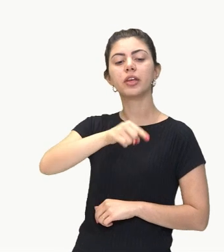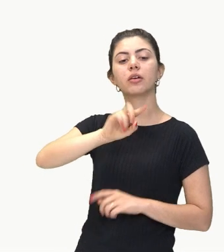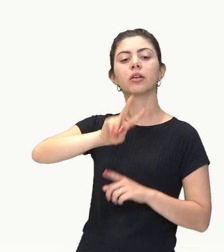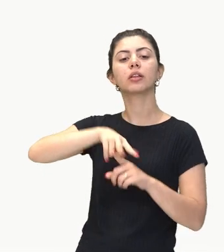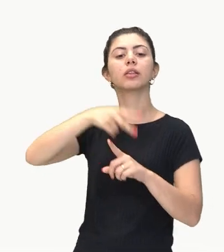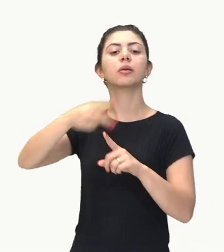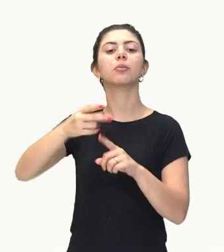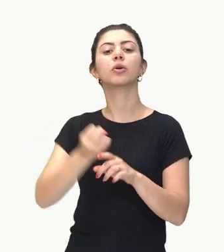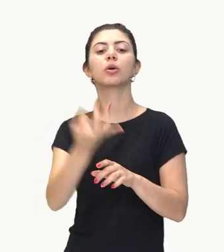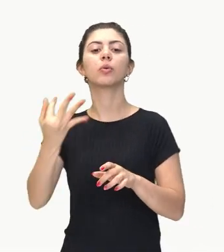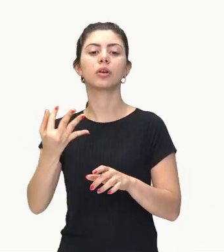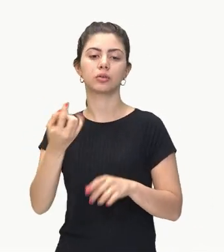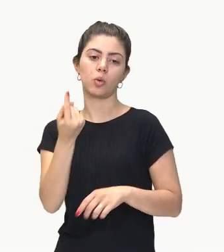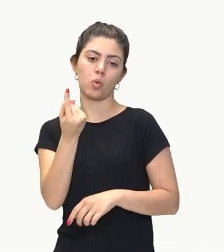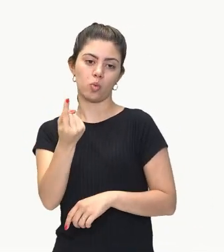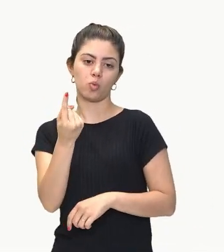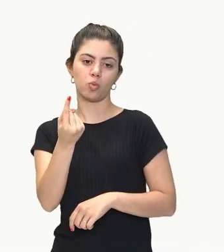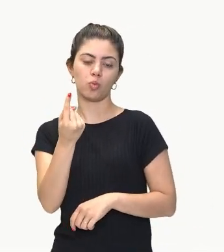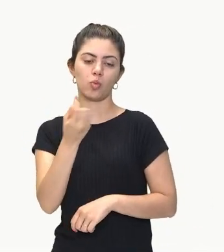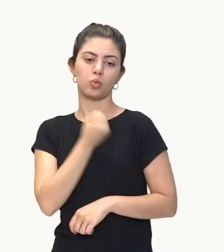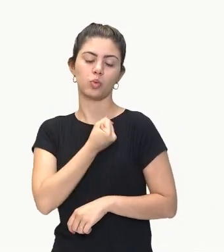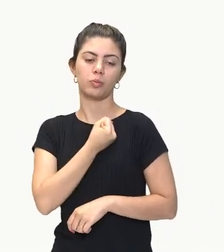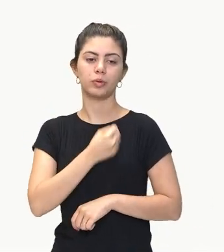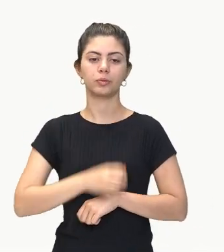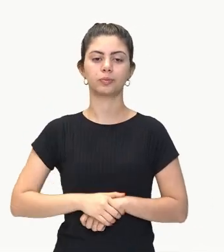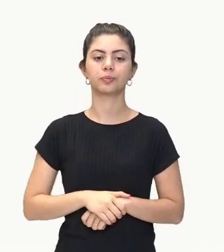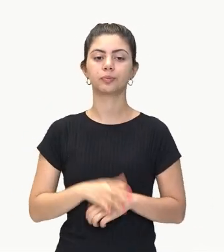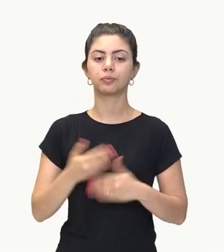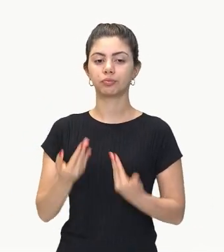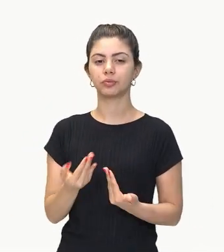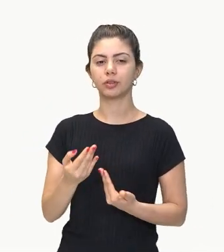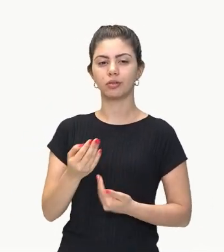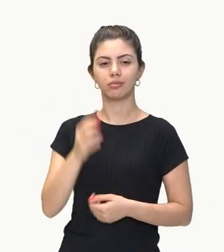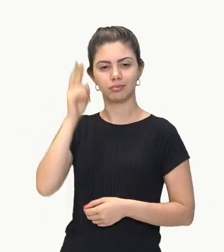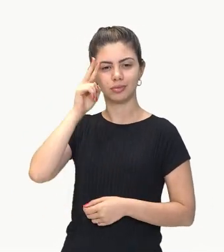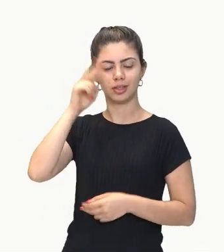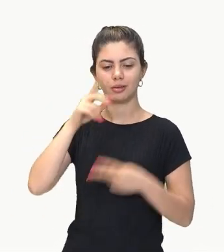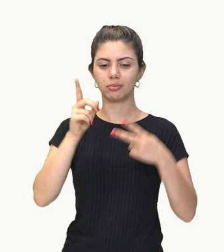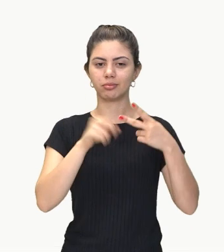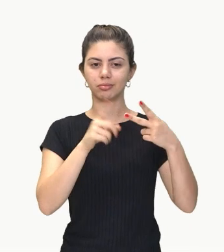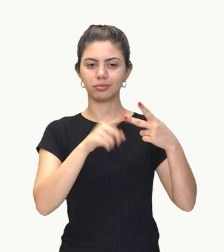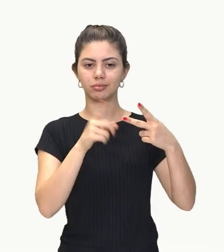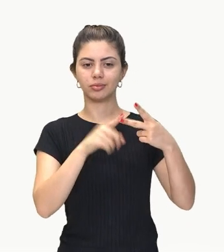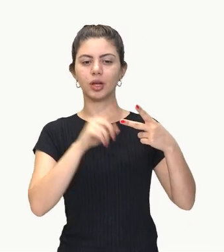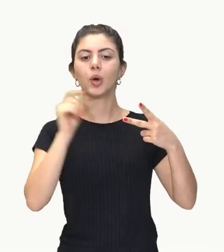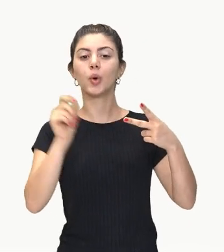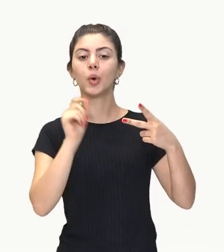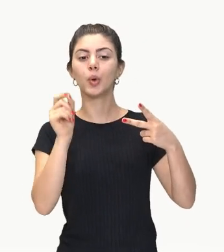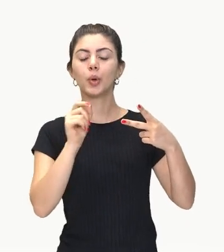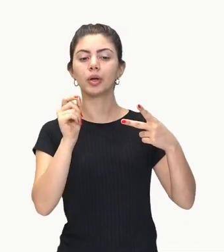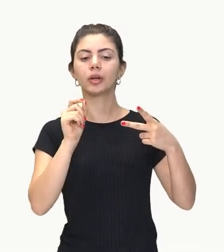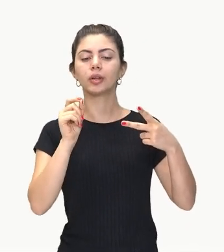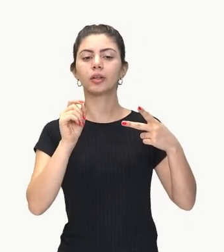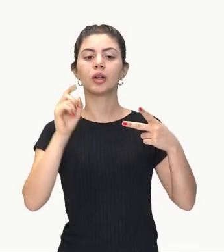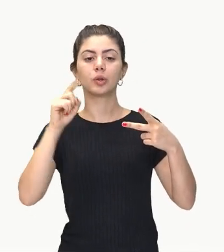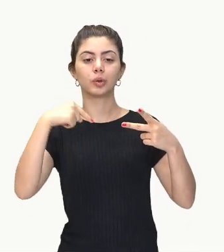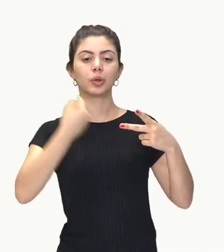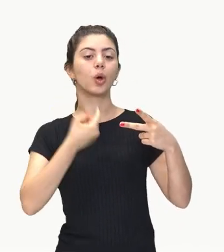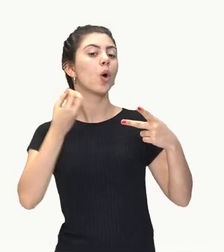casa decimal. A gente viu lá na nossa segunda etapa o quê? Que nós